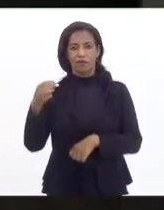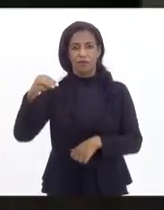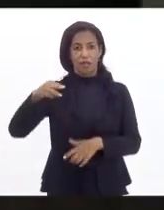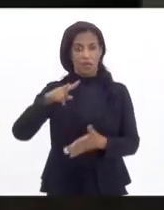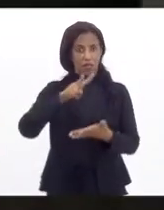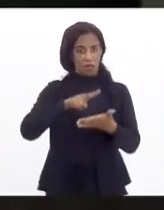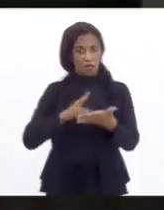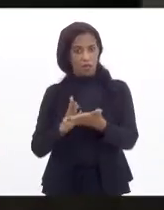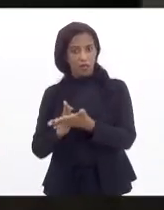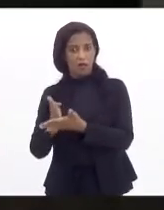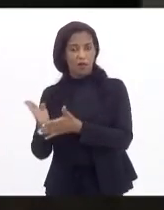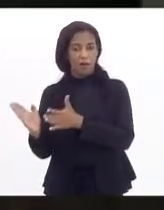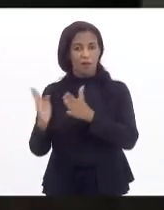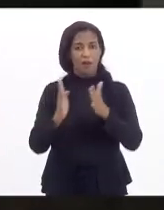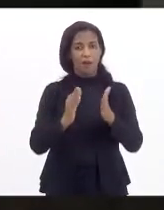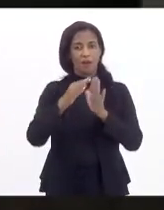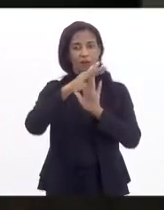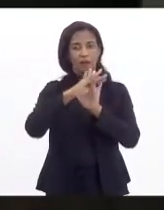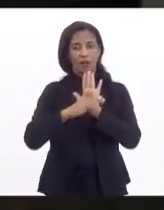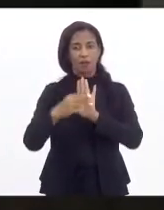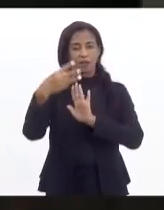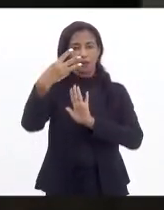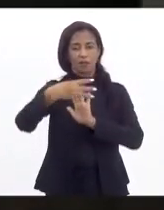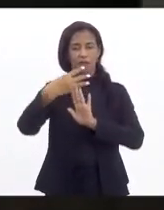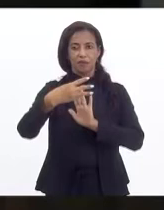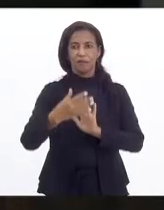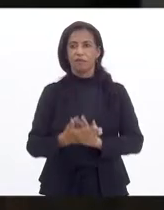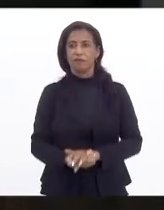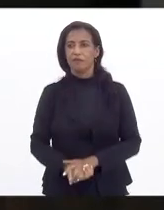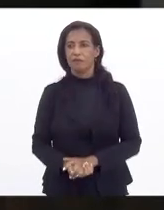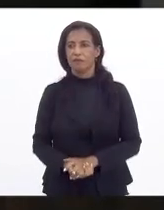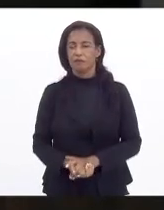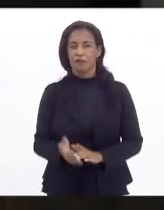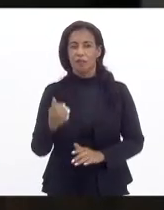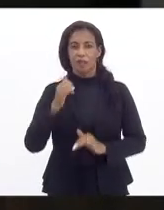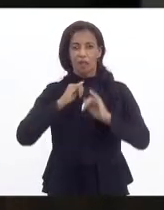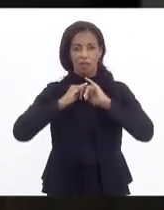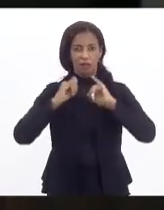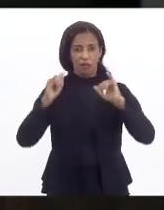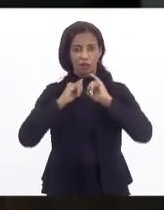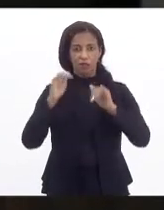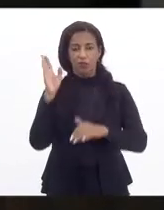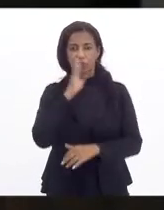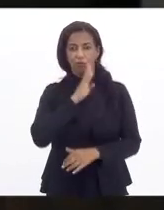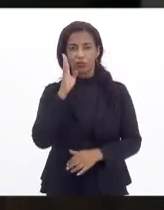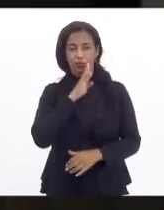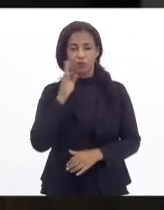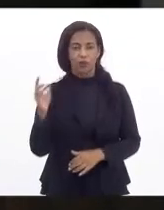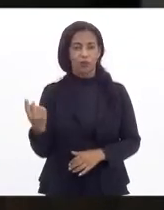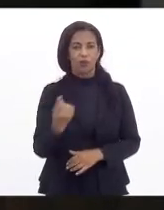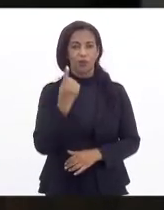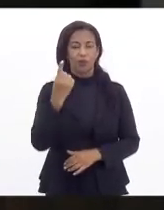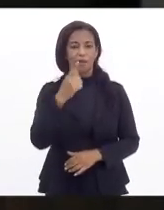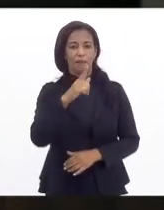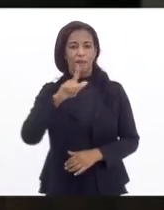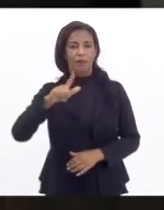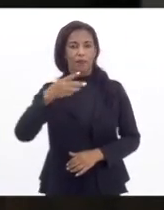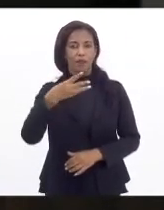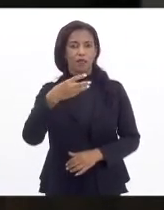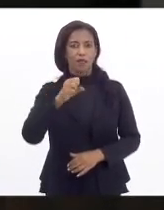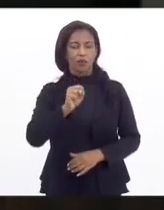e aprovada a ata, passa-se a ordem da terceira sessão extraordinária. Anuncio, em regime de urgência e discussão única, projeto de lei